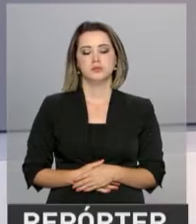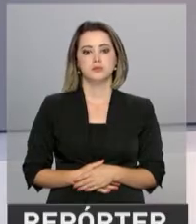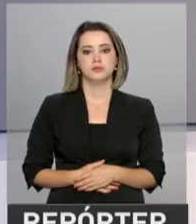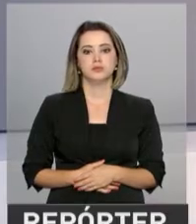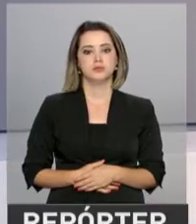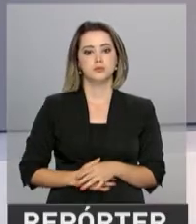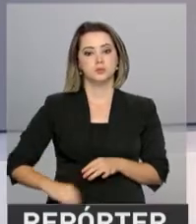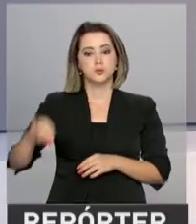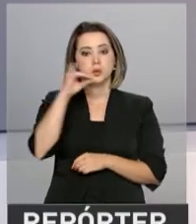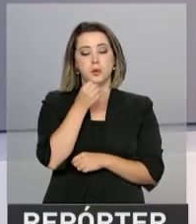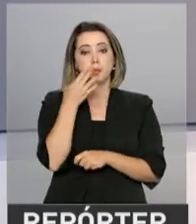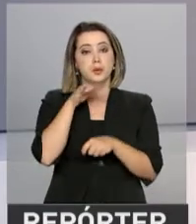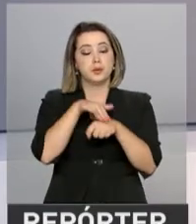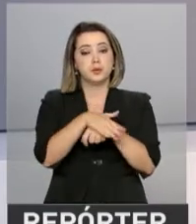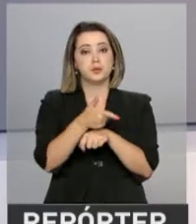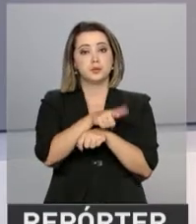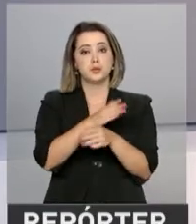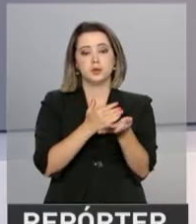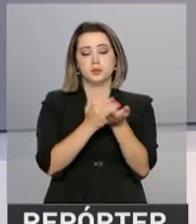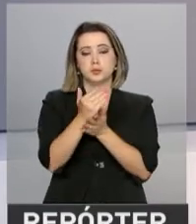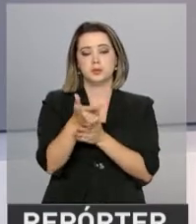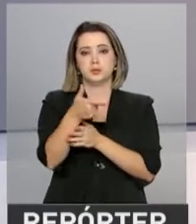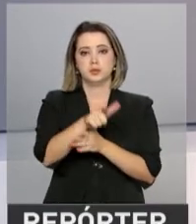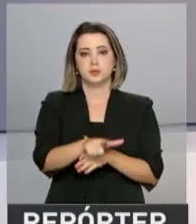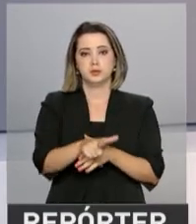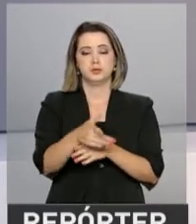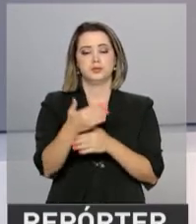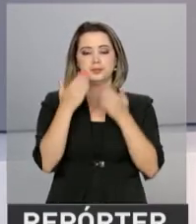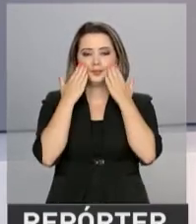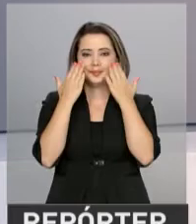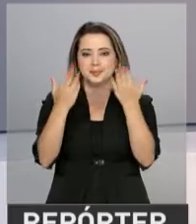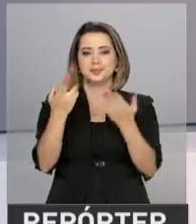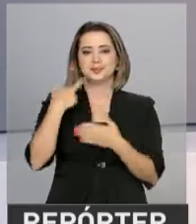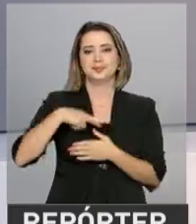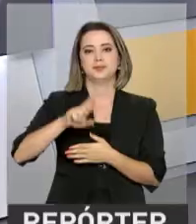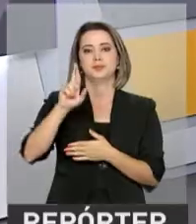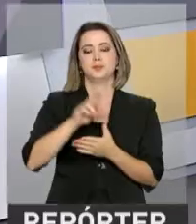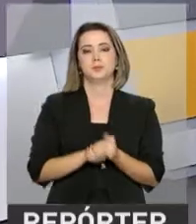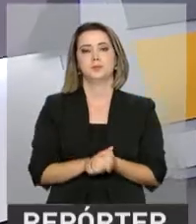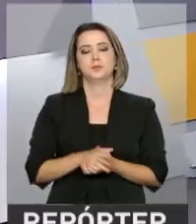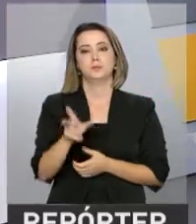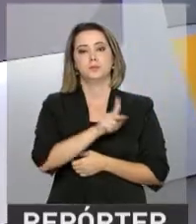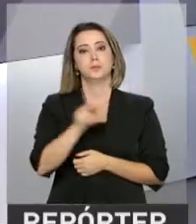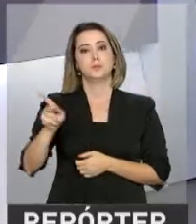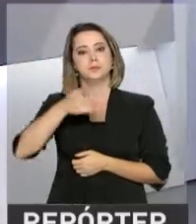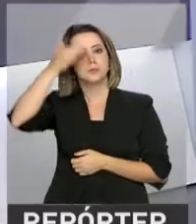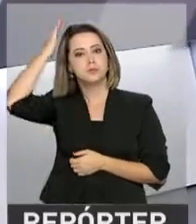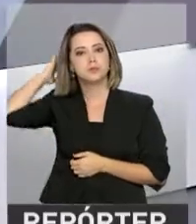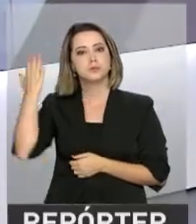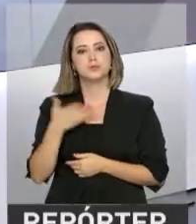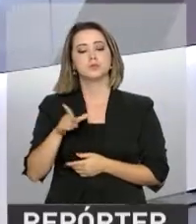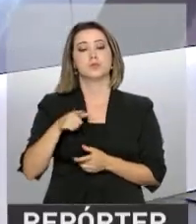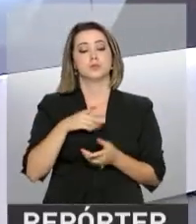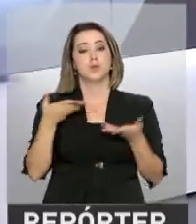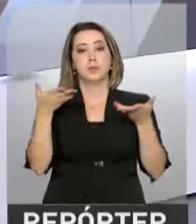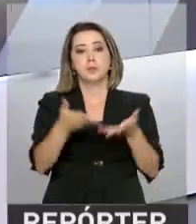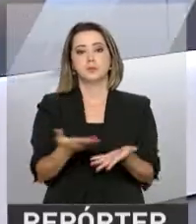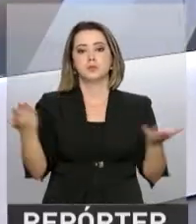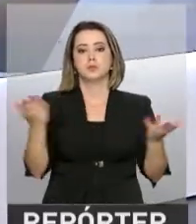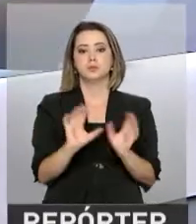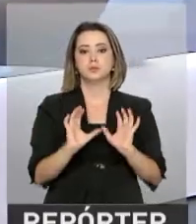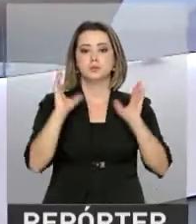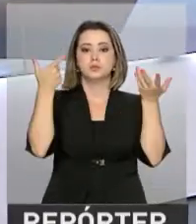olá boa noite começa agora mais uma edição do repórter nbr o presidente michel temer participou hoje